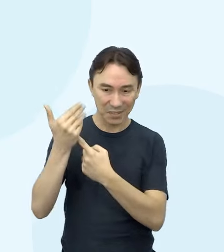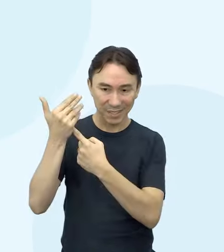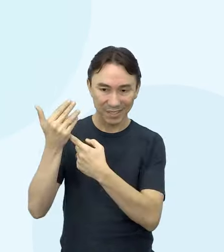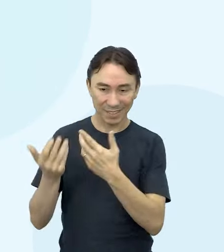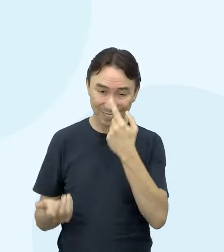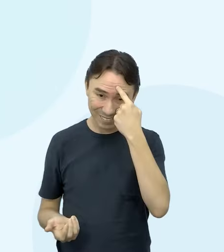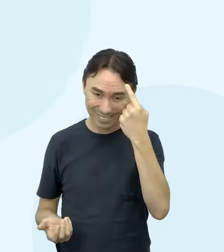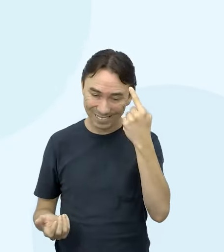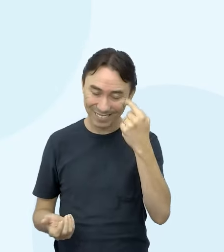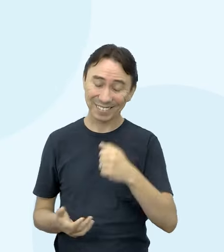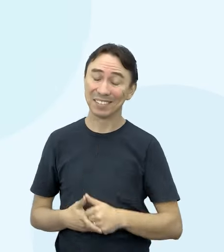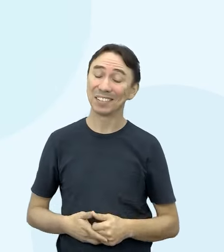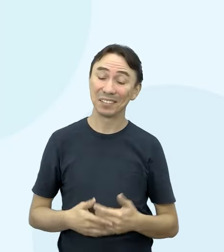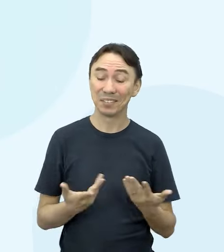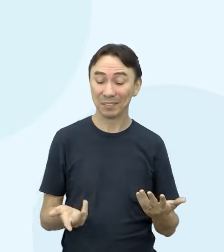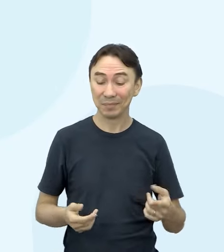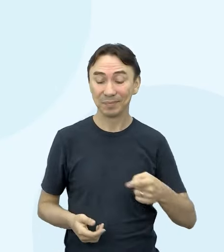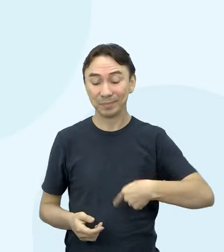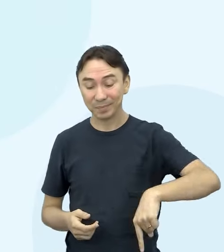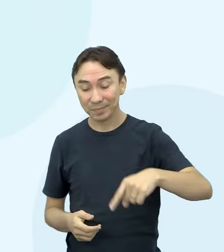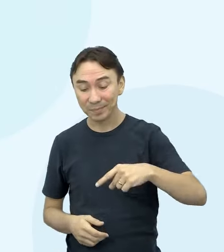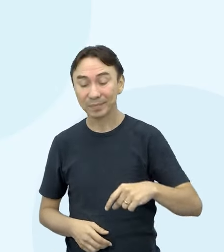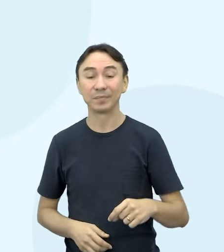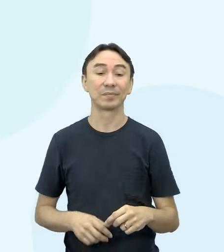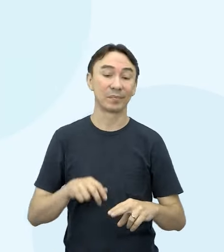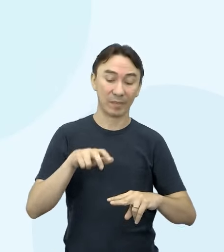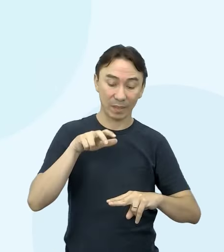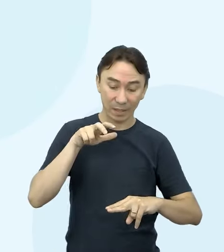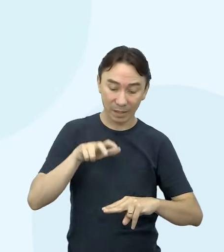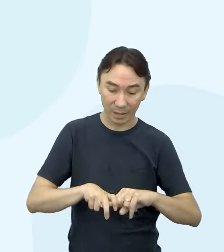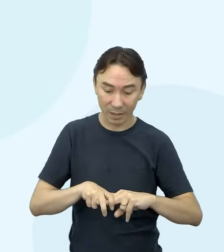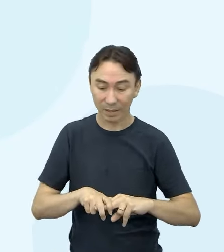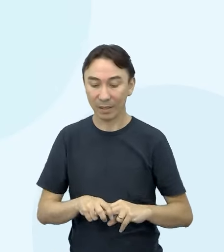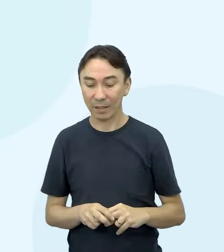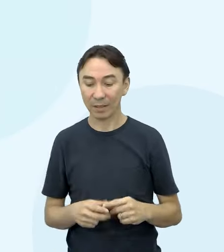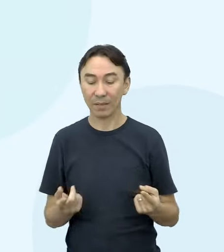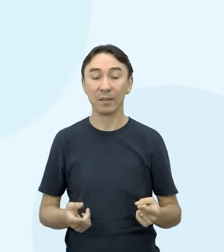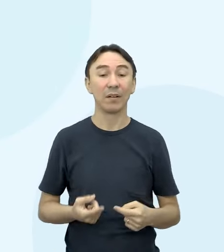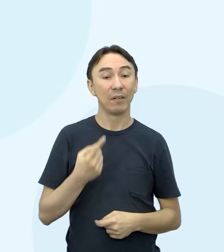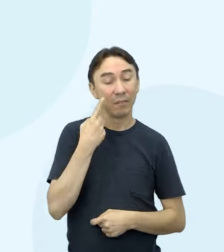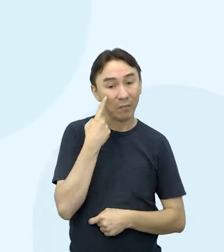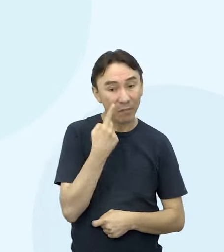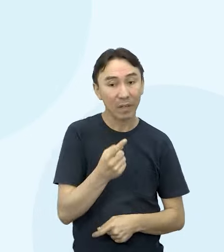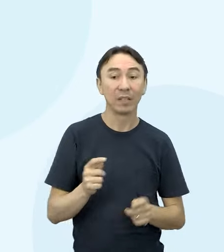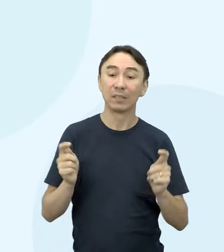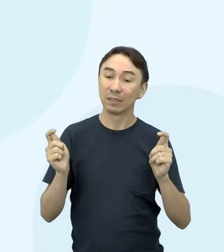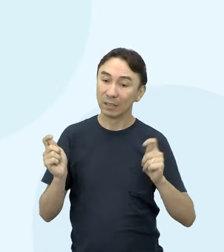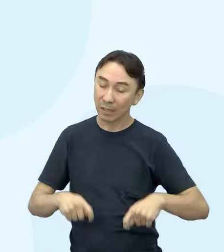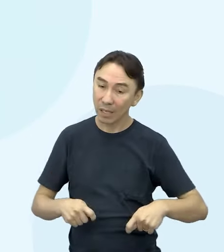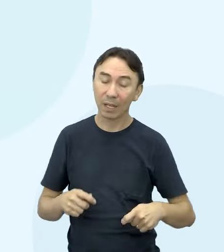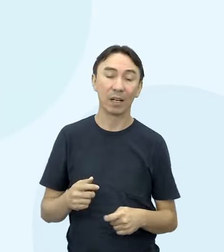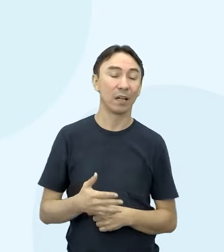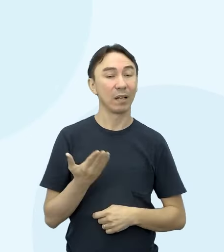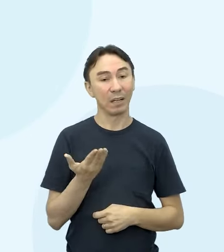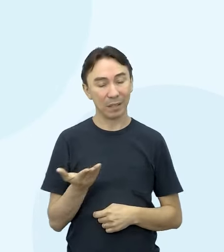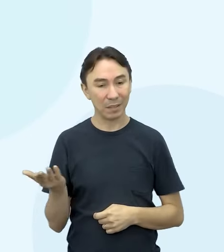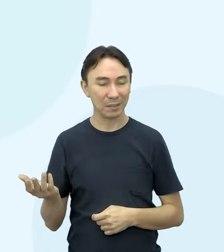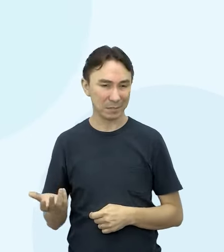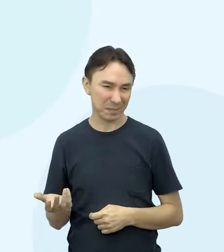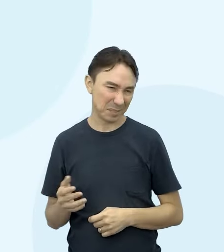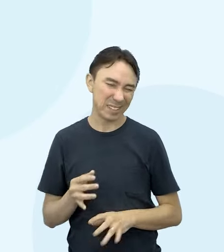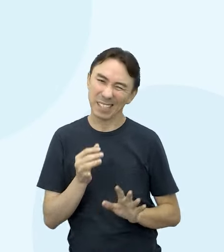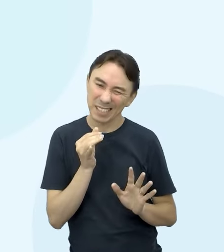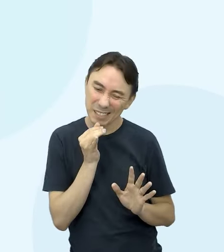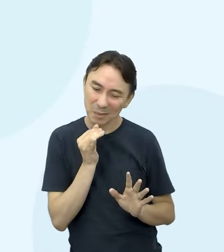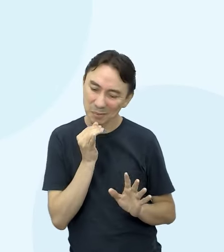gente senta, né, e vai olhar, né, o que a gente pode tirar, né, da relação entre o componente, eu estou pegando como